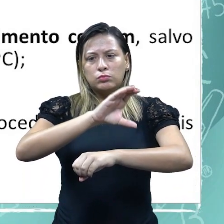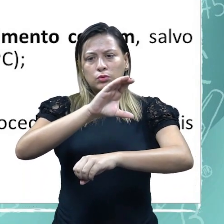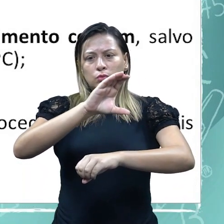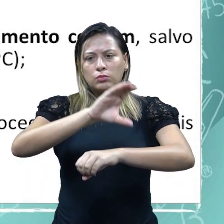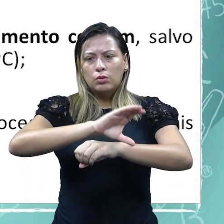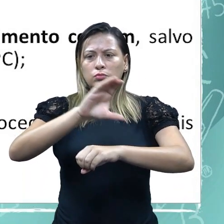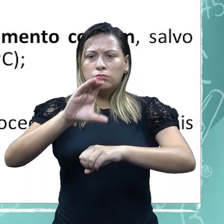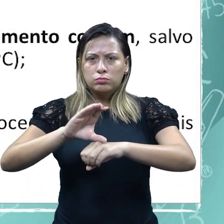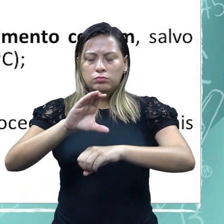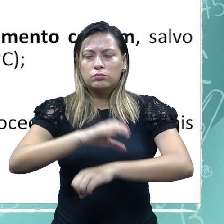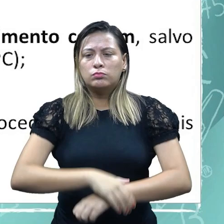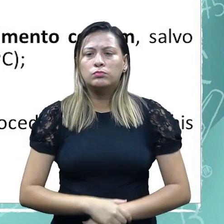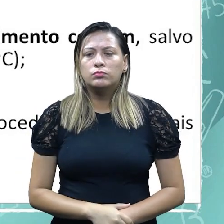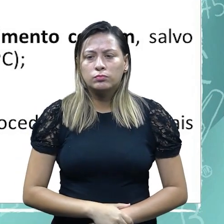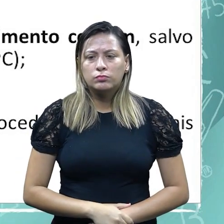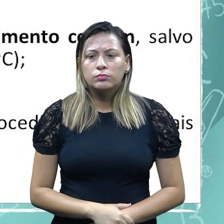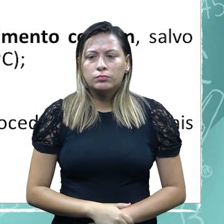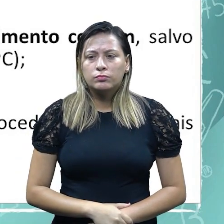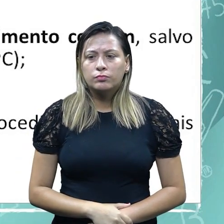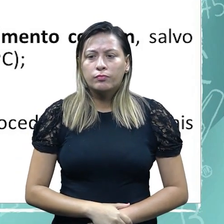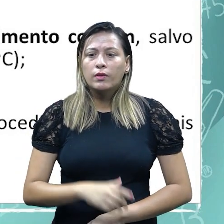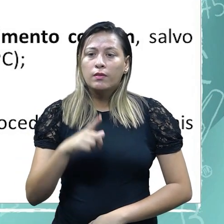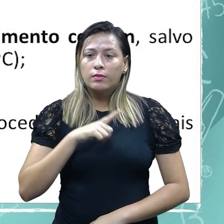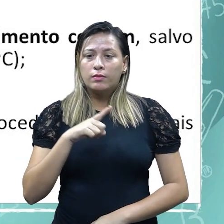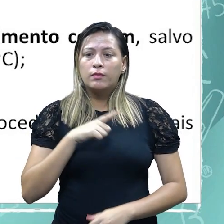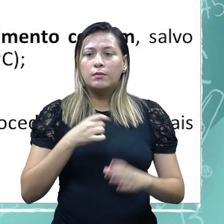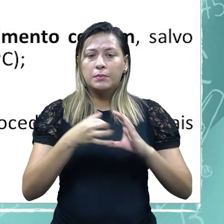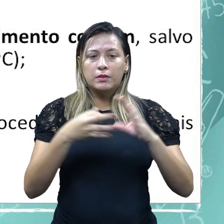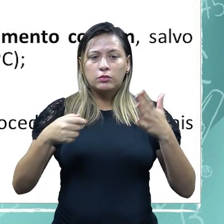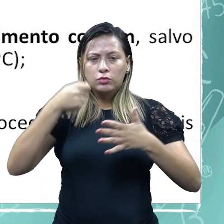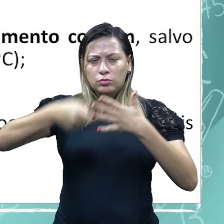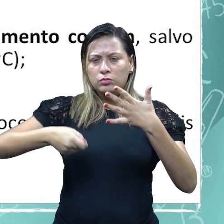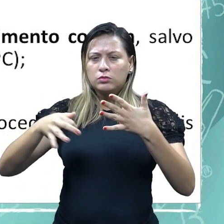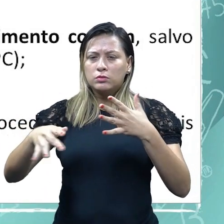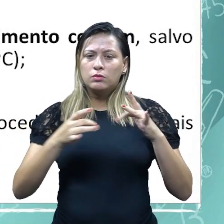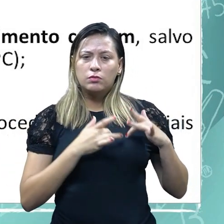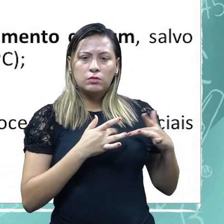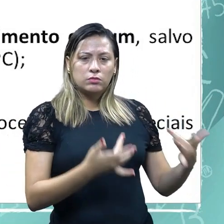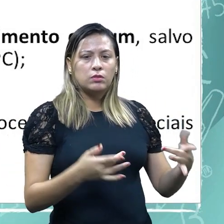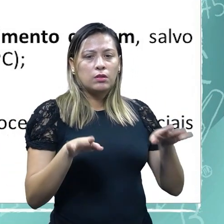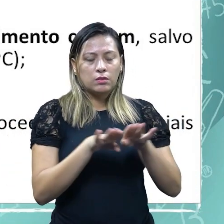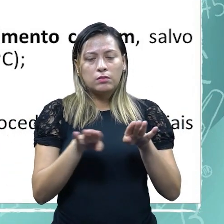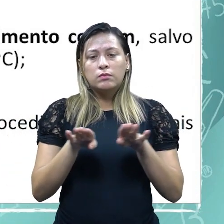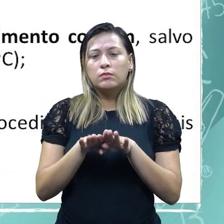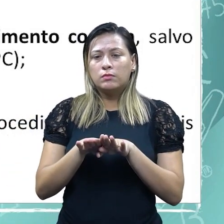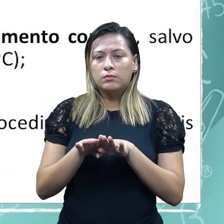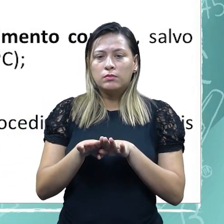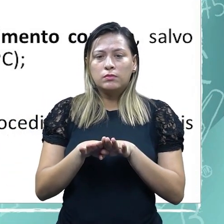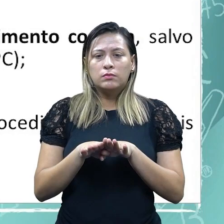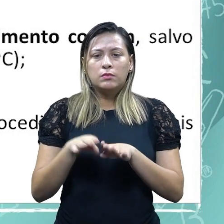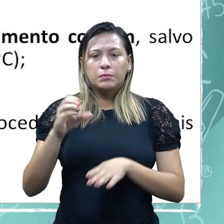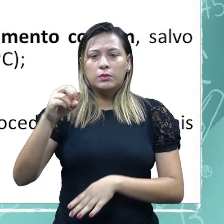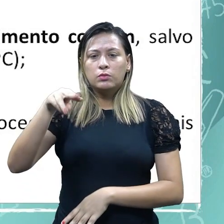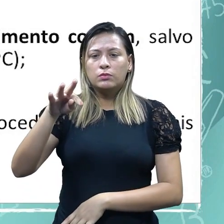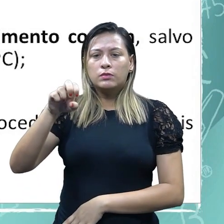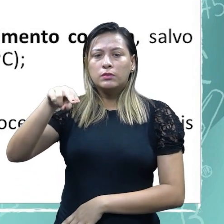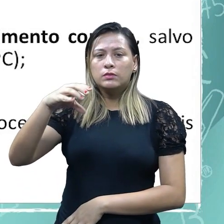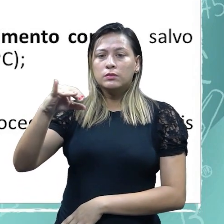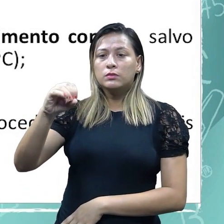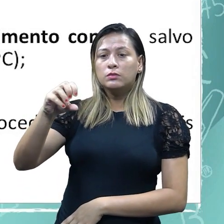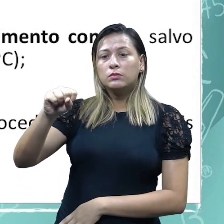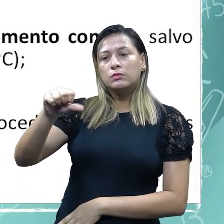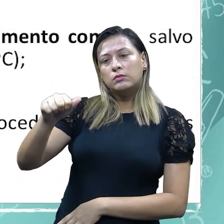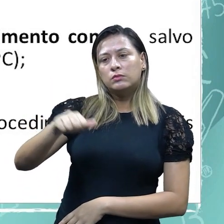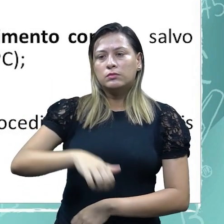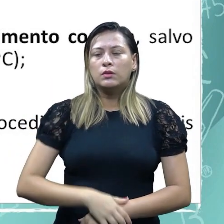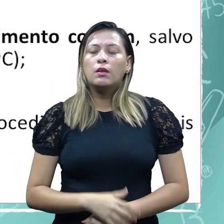jurisdição voluntária e uma jurisdição contenciosa, tá? 719 e seguintes. E eles estão